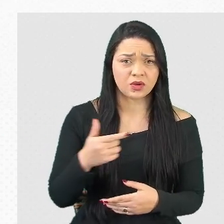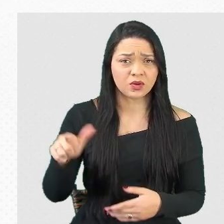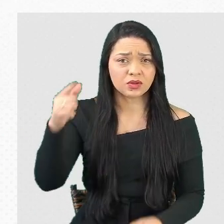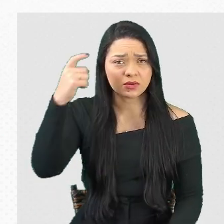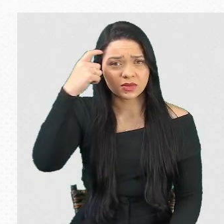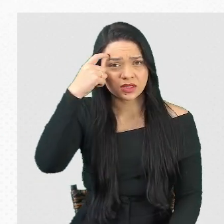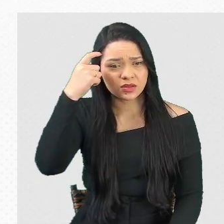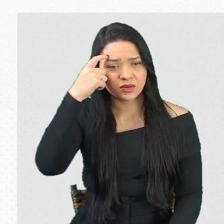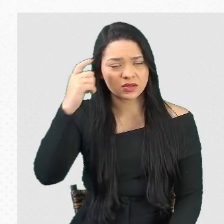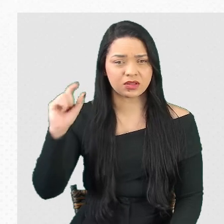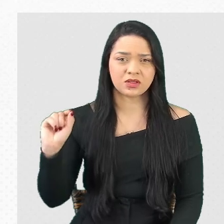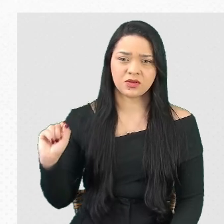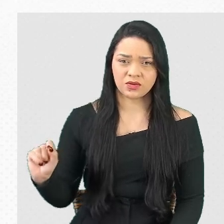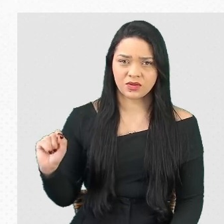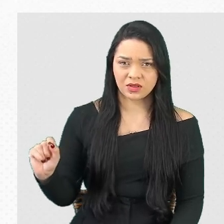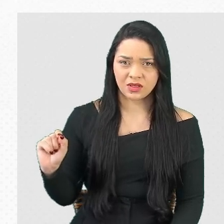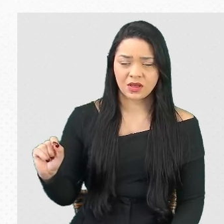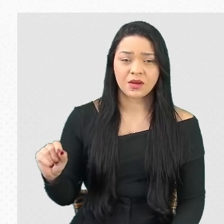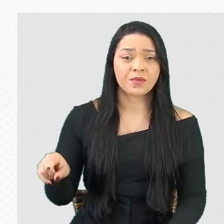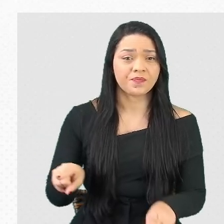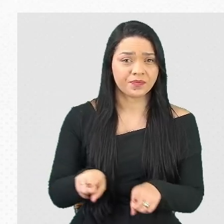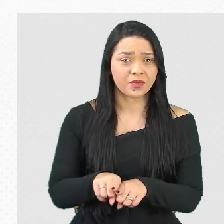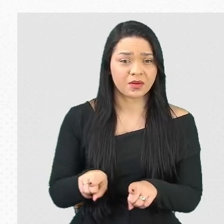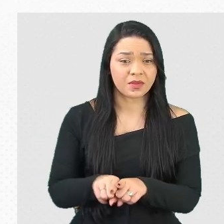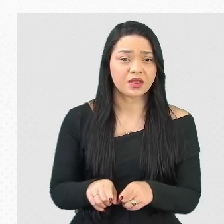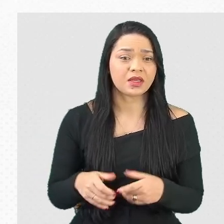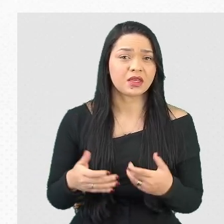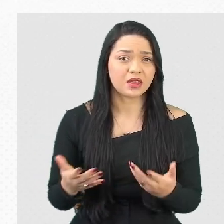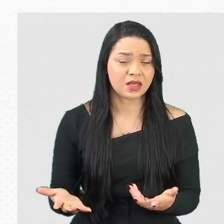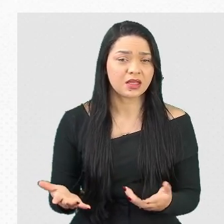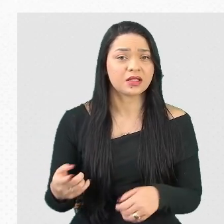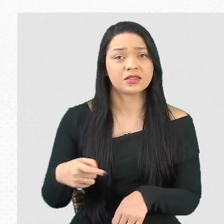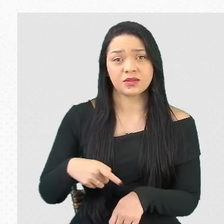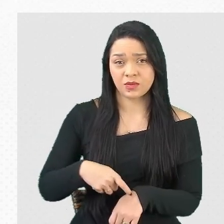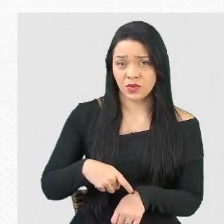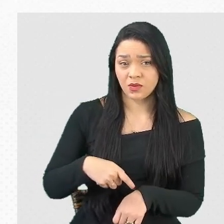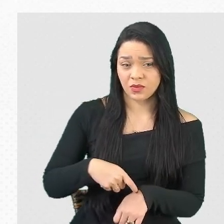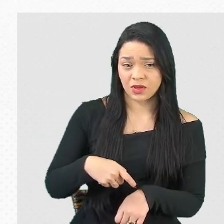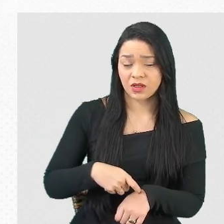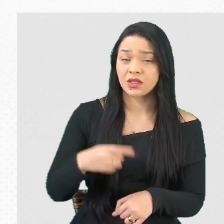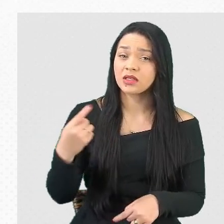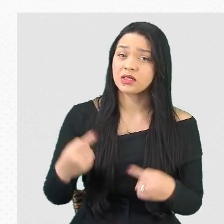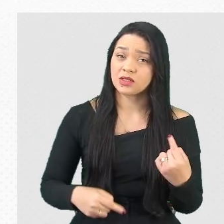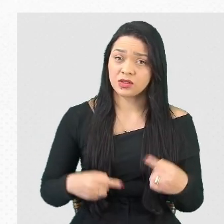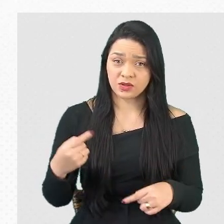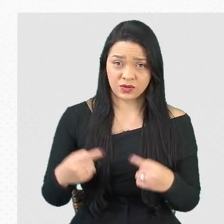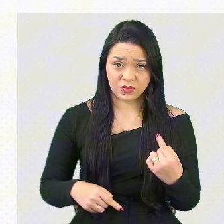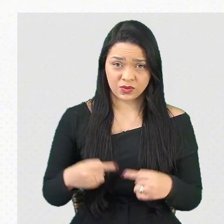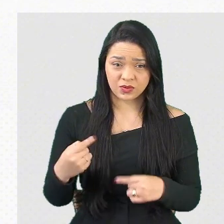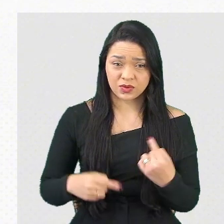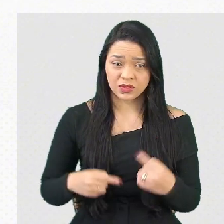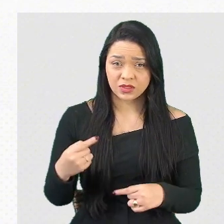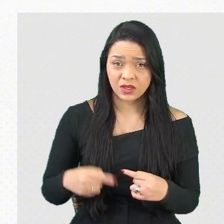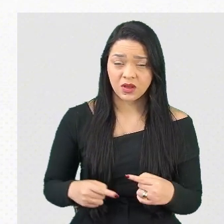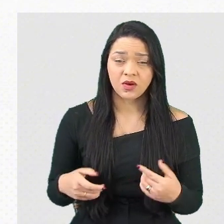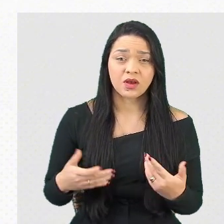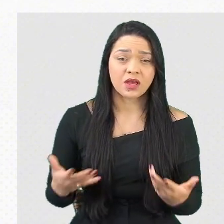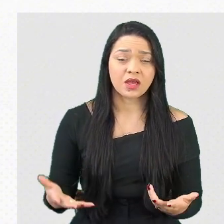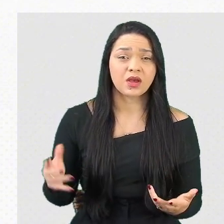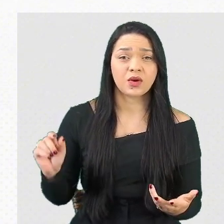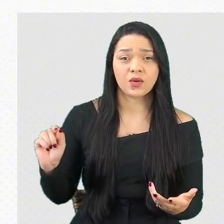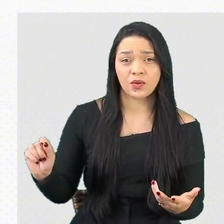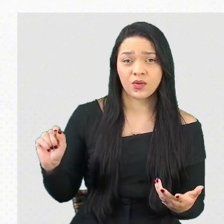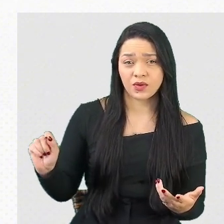pensadores que também fazem parte desse momento, dessa discussão, dessa